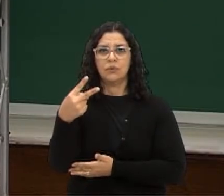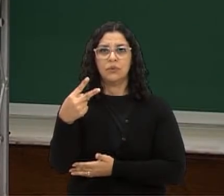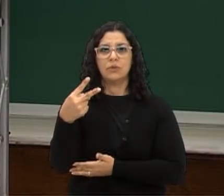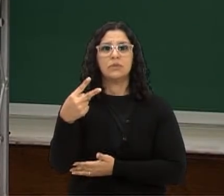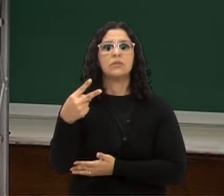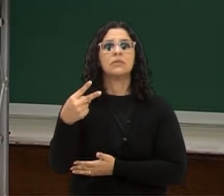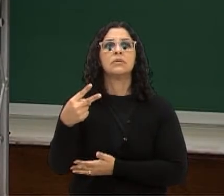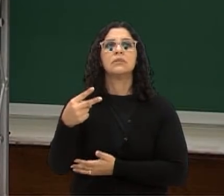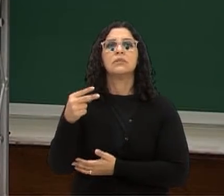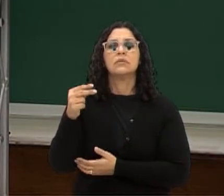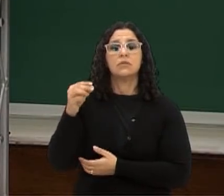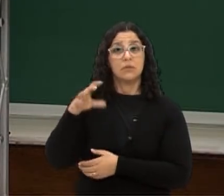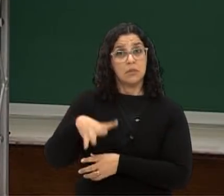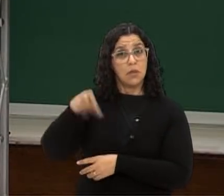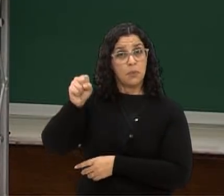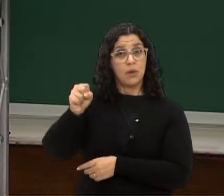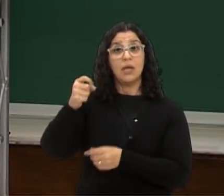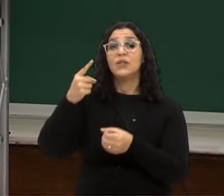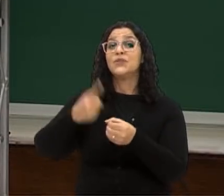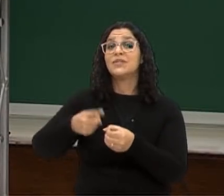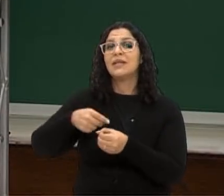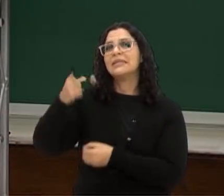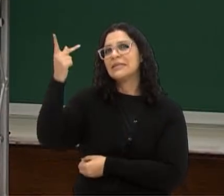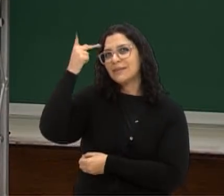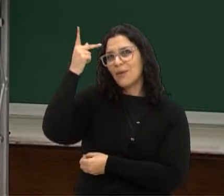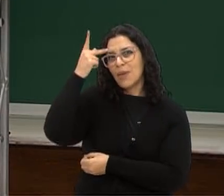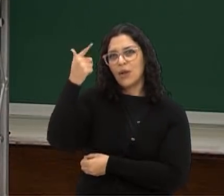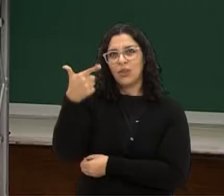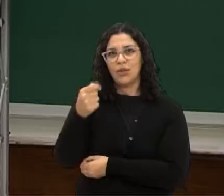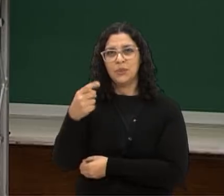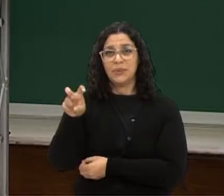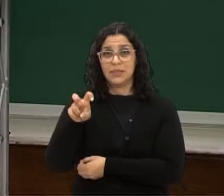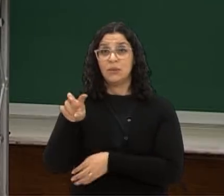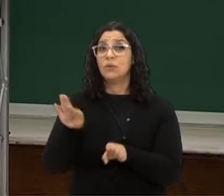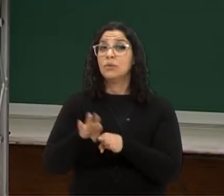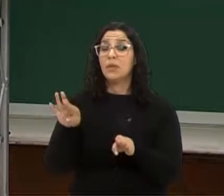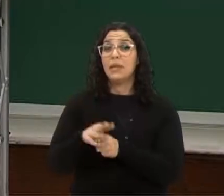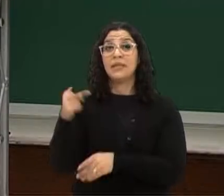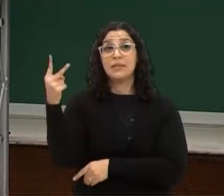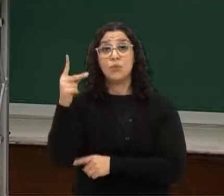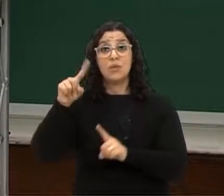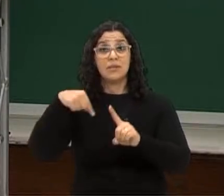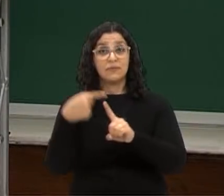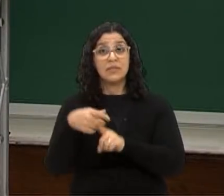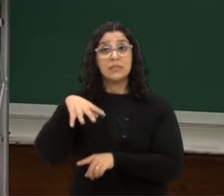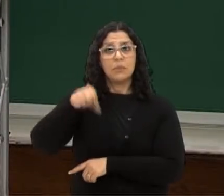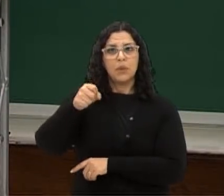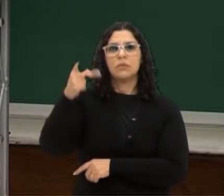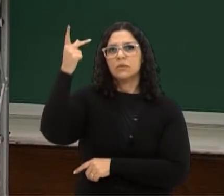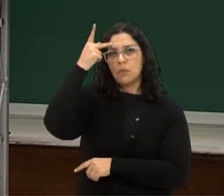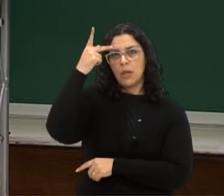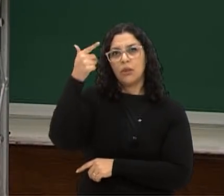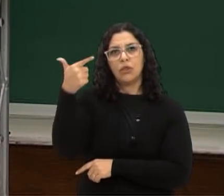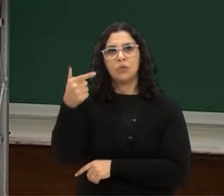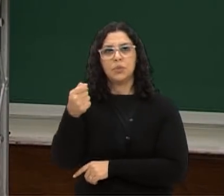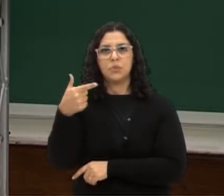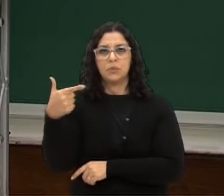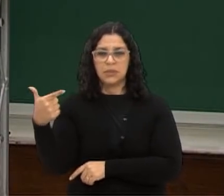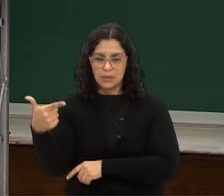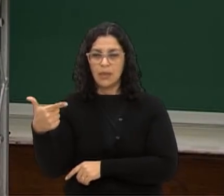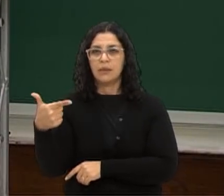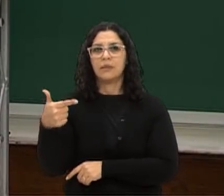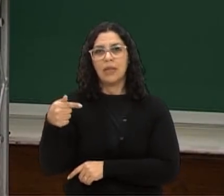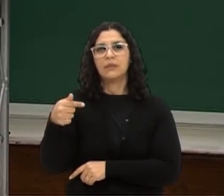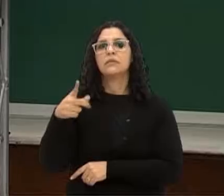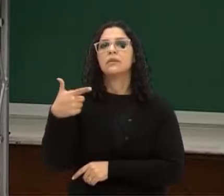72º Campeonato Brasileiro, em Guarulhos, de 2005, e o bicampeonato paulista, em 2007 e 2008. Representou o Brasil nas Olimpíadas